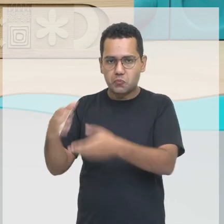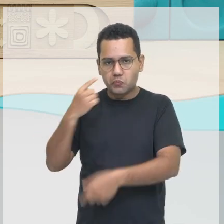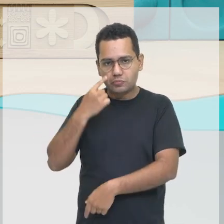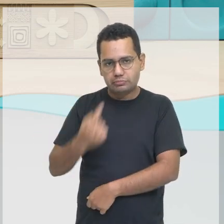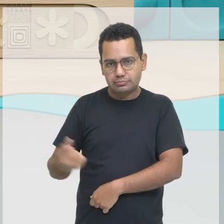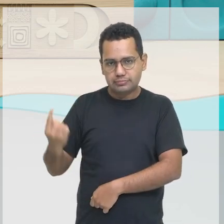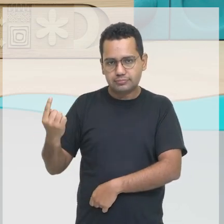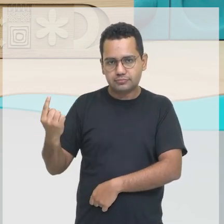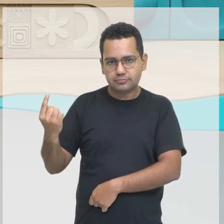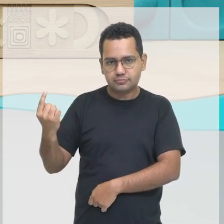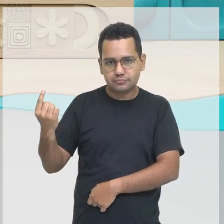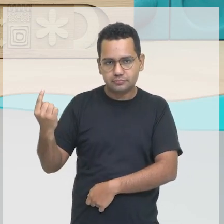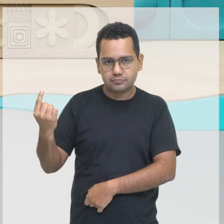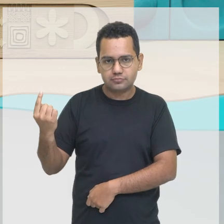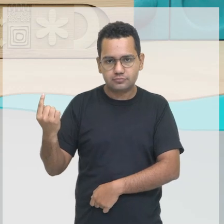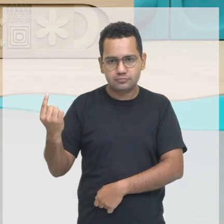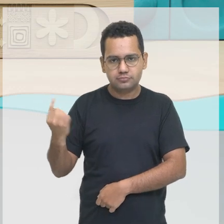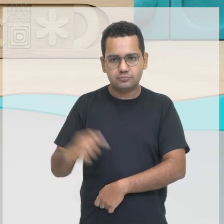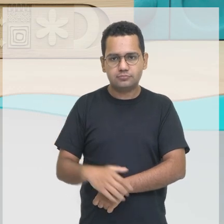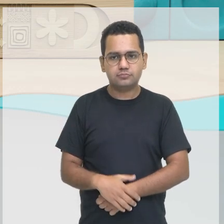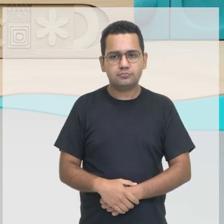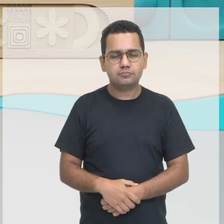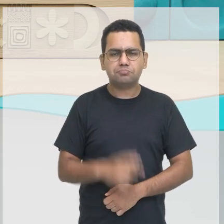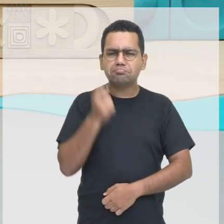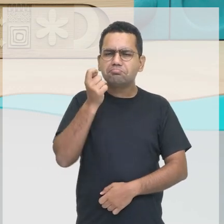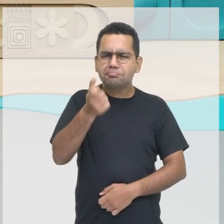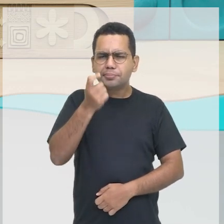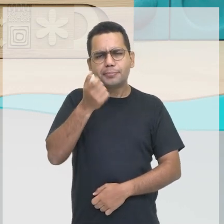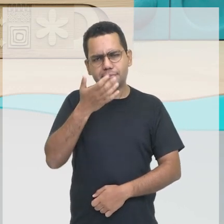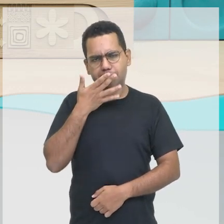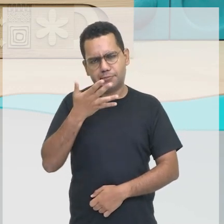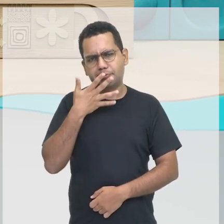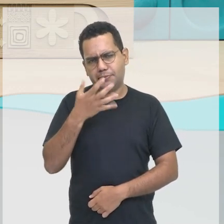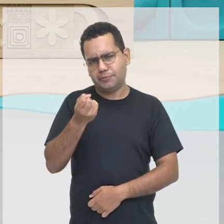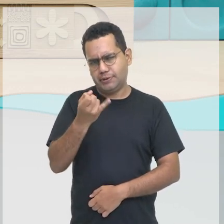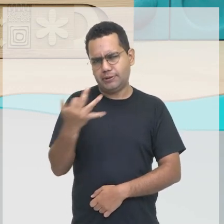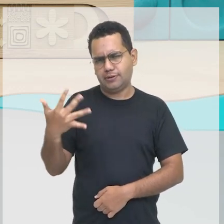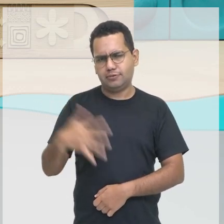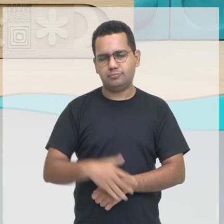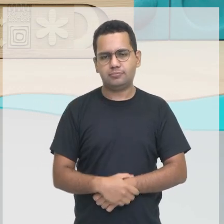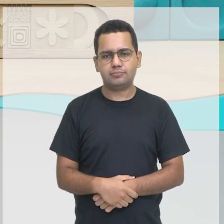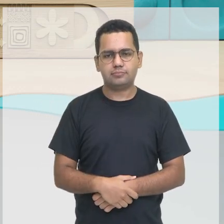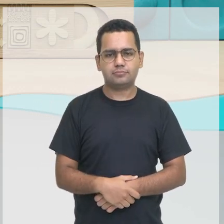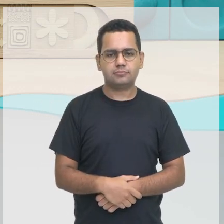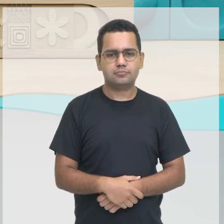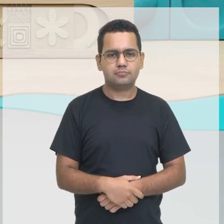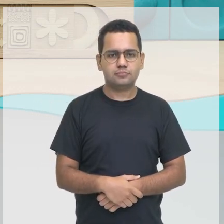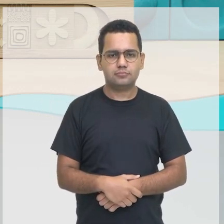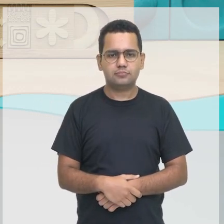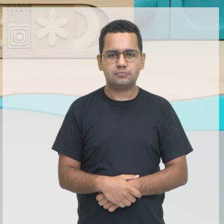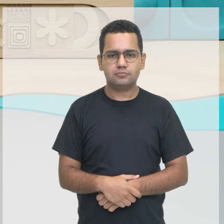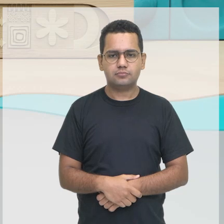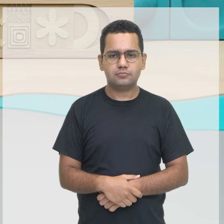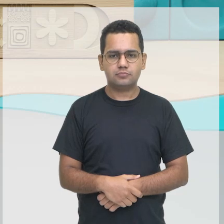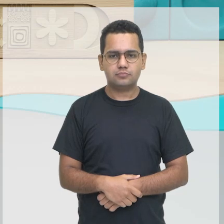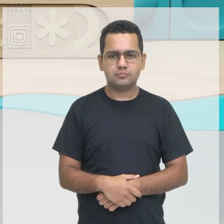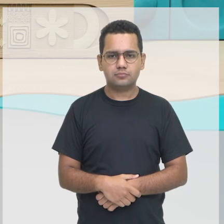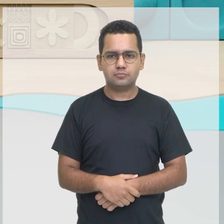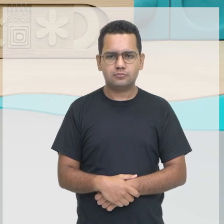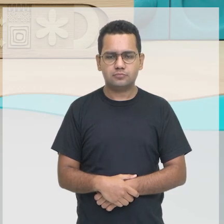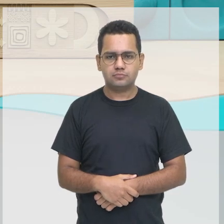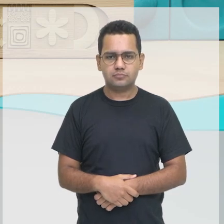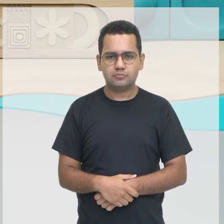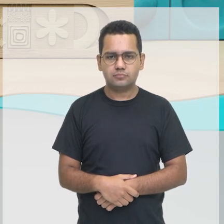artista ele utiliza o mínimo possível de cores, como vocês podem ver aqui nas obras. São apenas 2 cores aqui